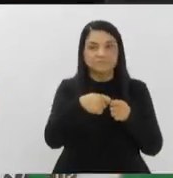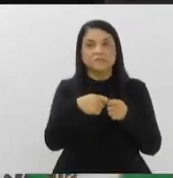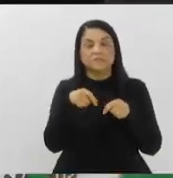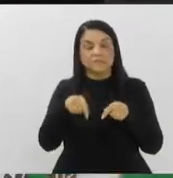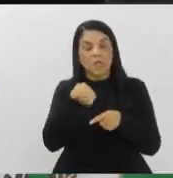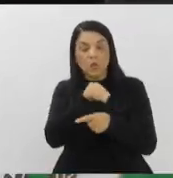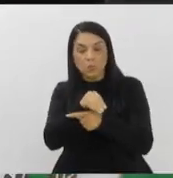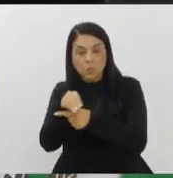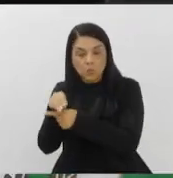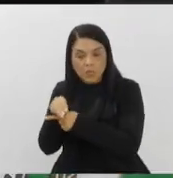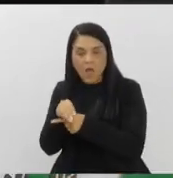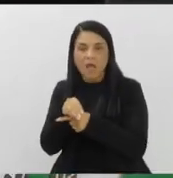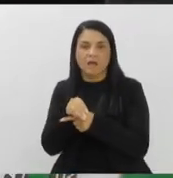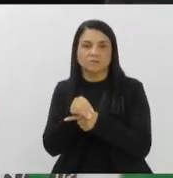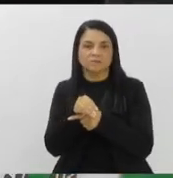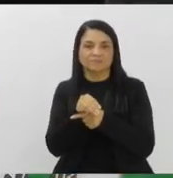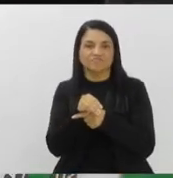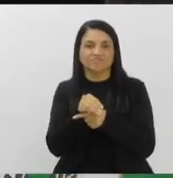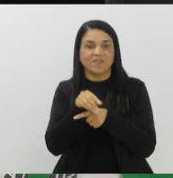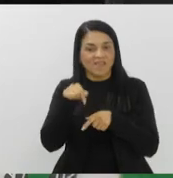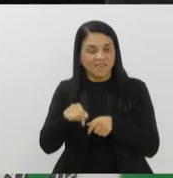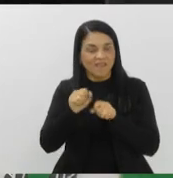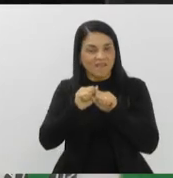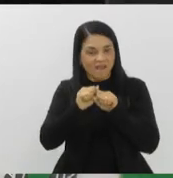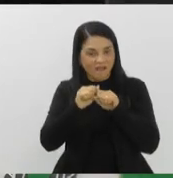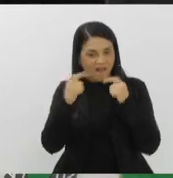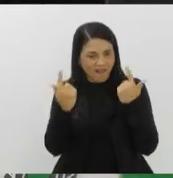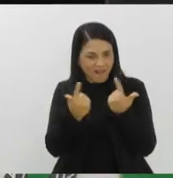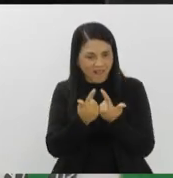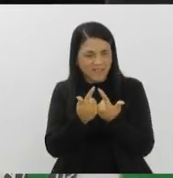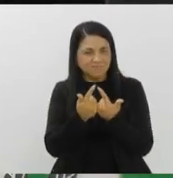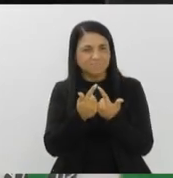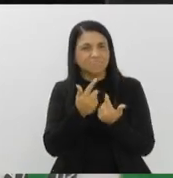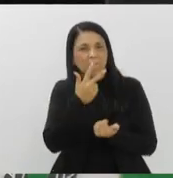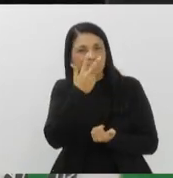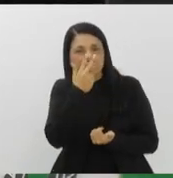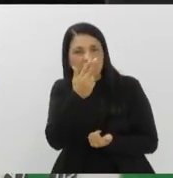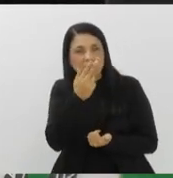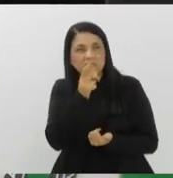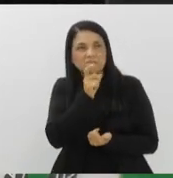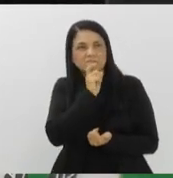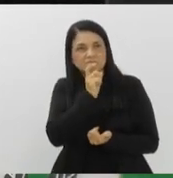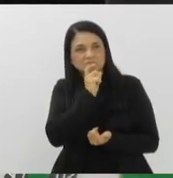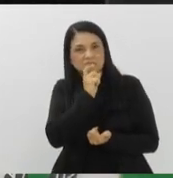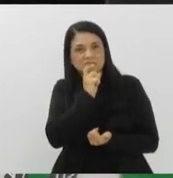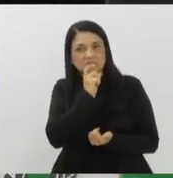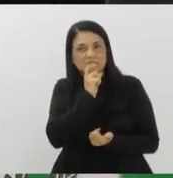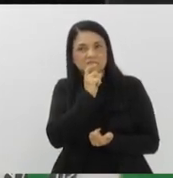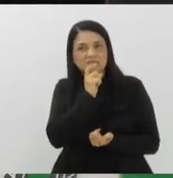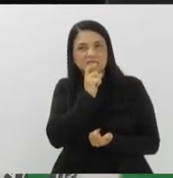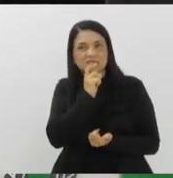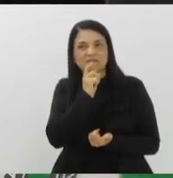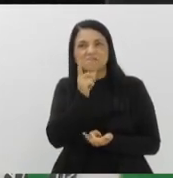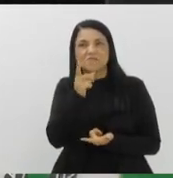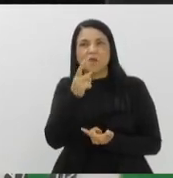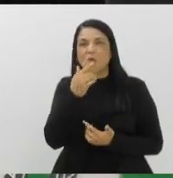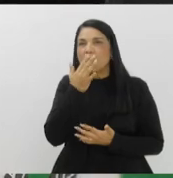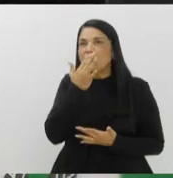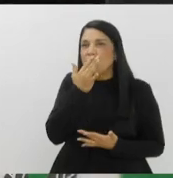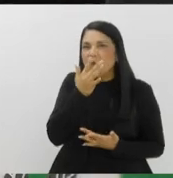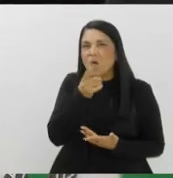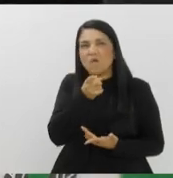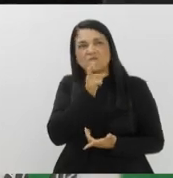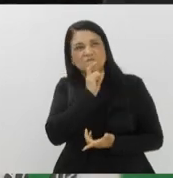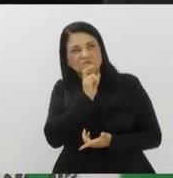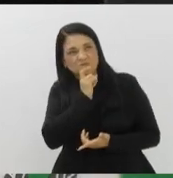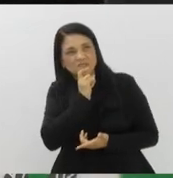espaço, né? Então, uma casa que muitas vezes é tão fria e tão nessas cores frias que não são...